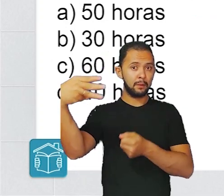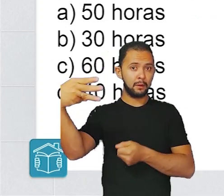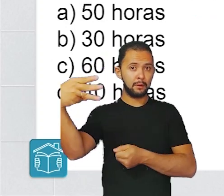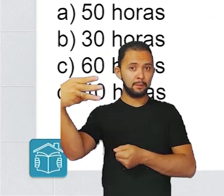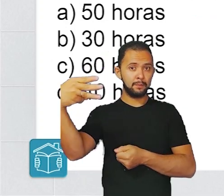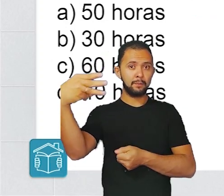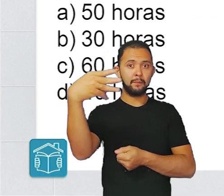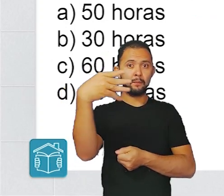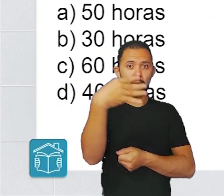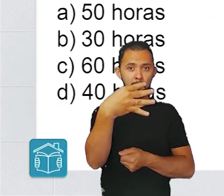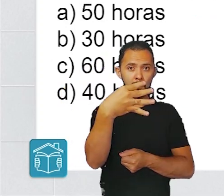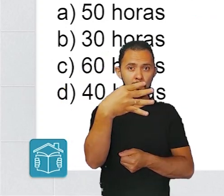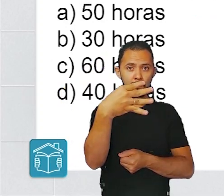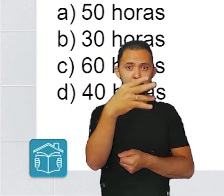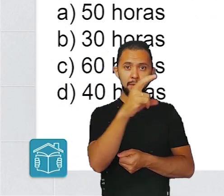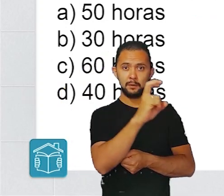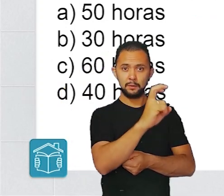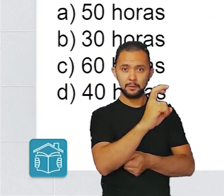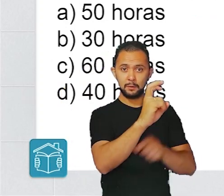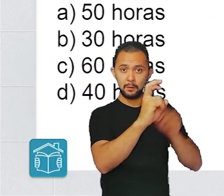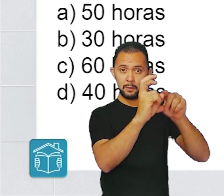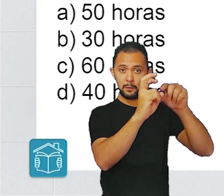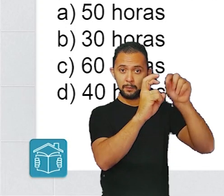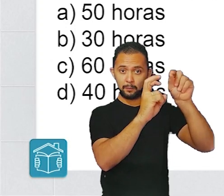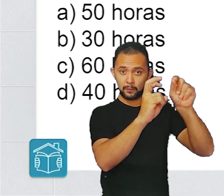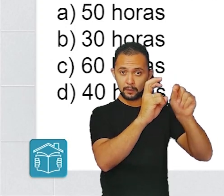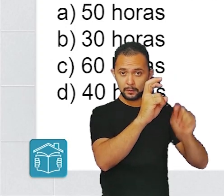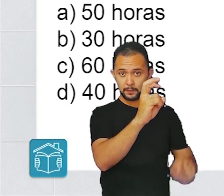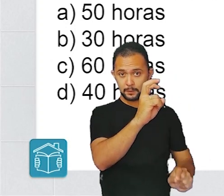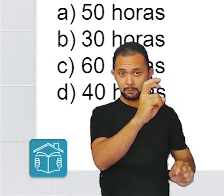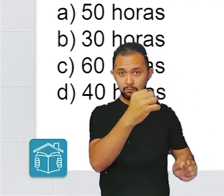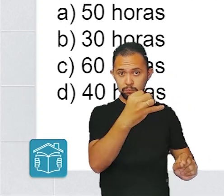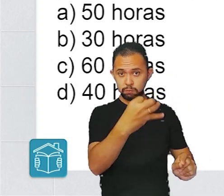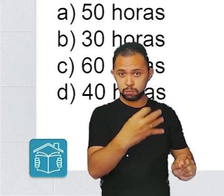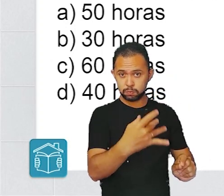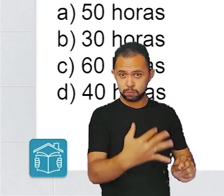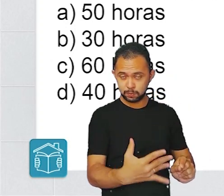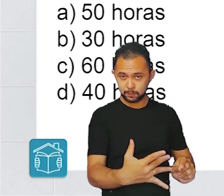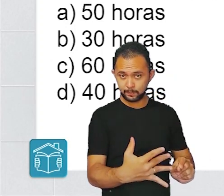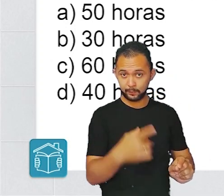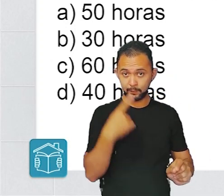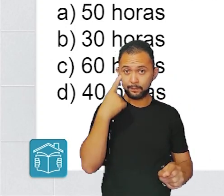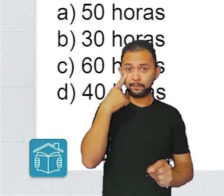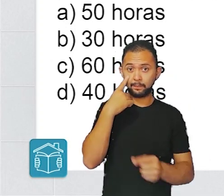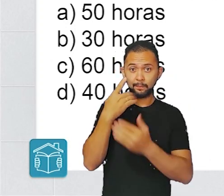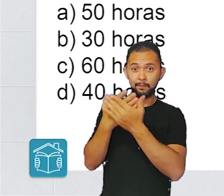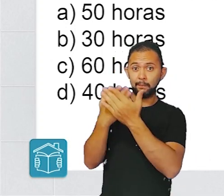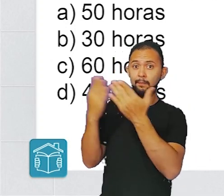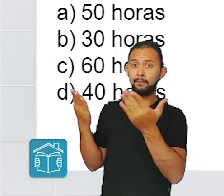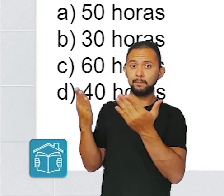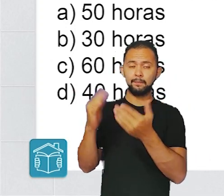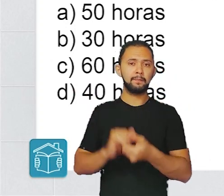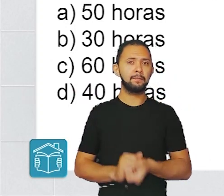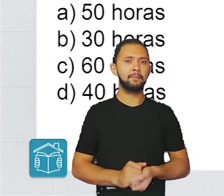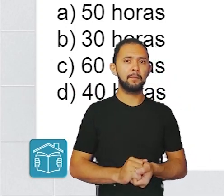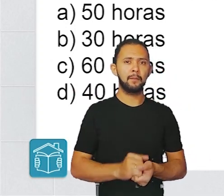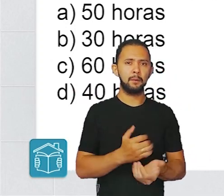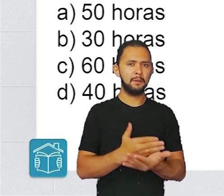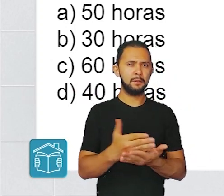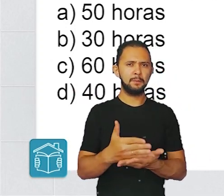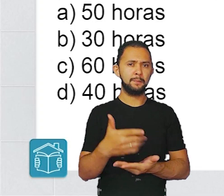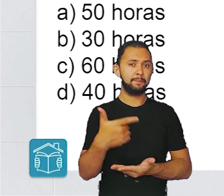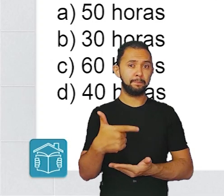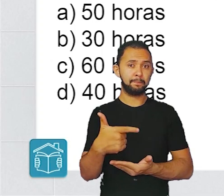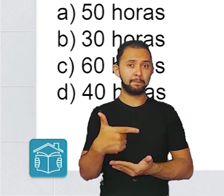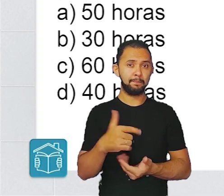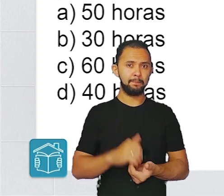3, 4 e 5 e nós vamos fatorar esses números. Começando por quem? Pelo 2. Mas